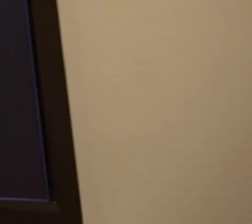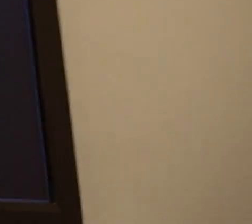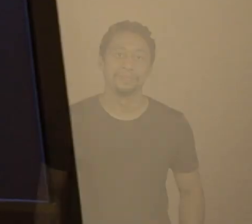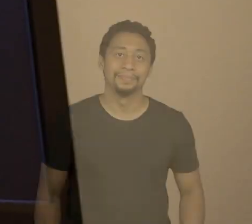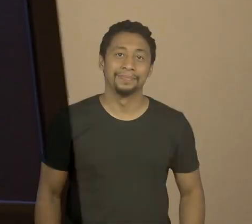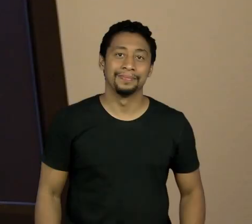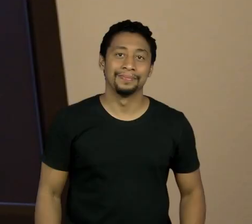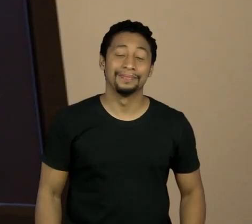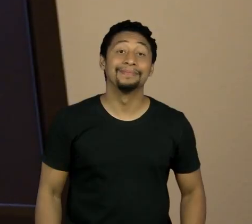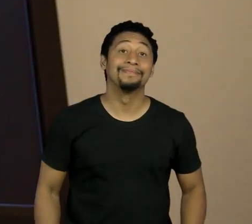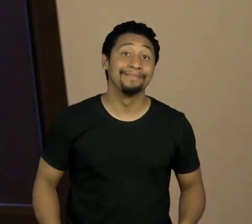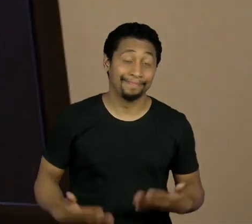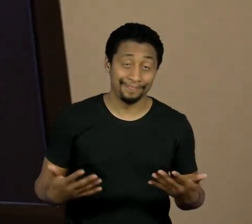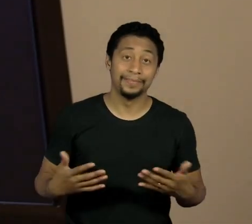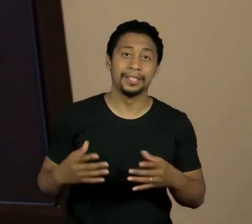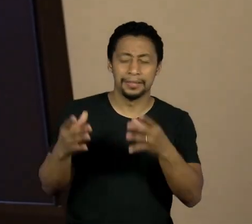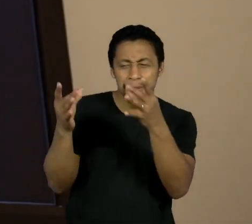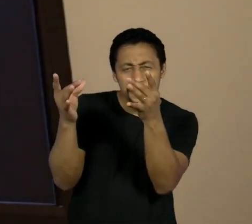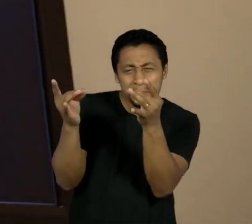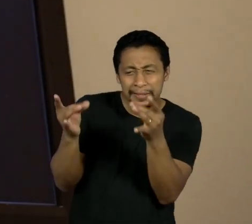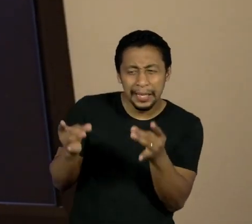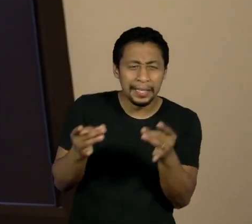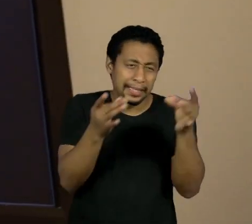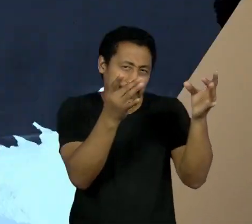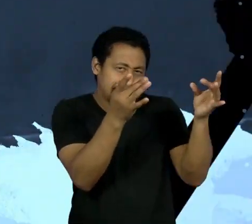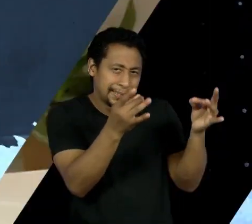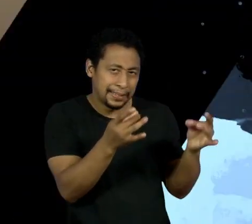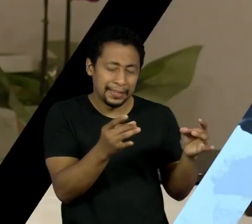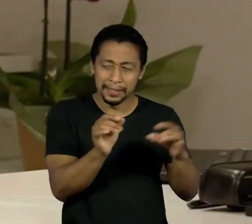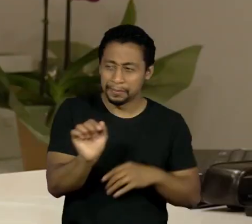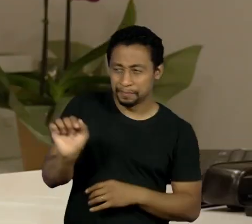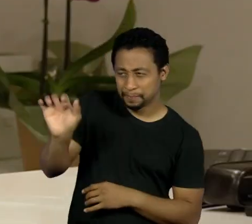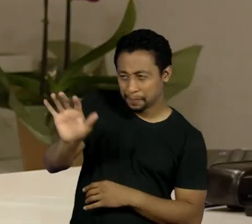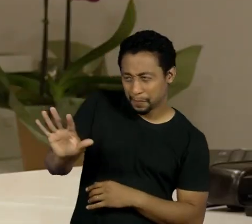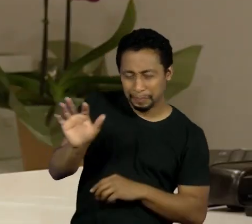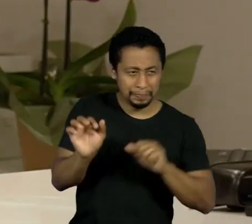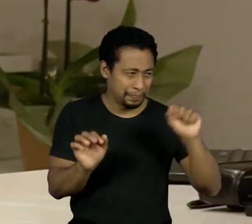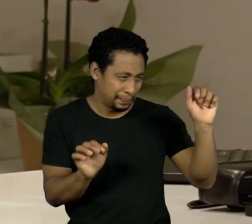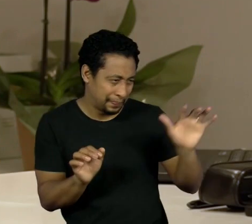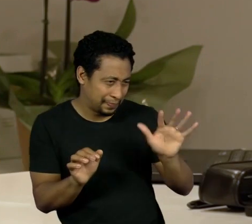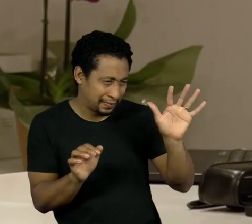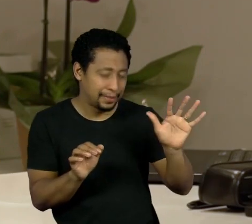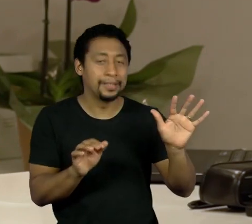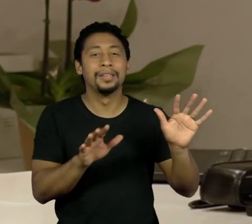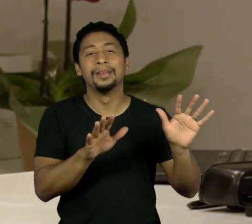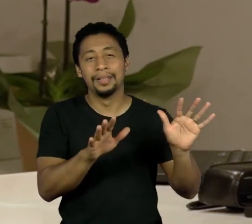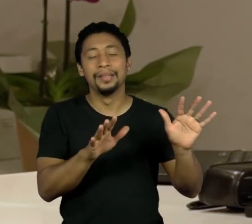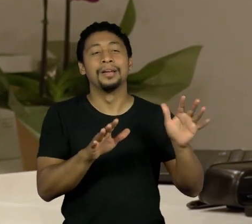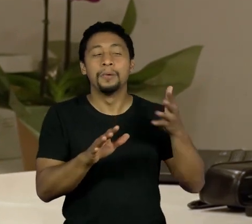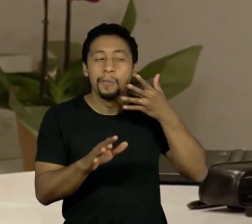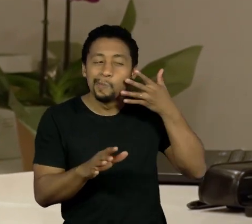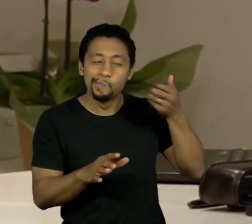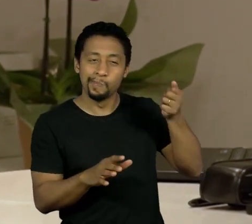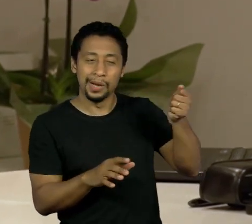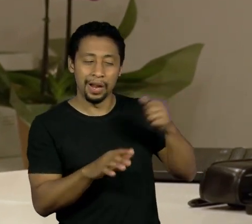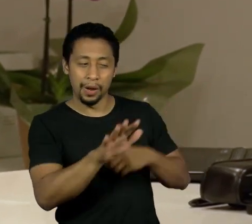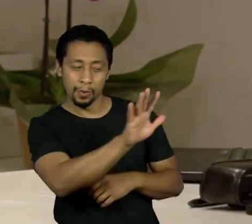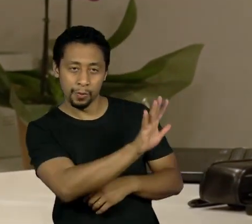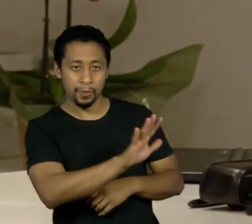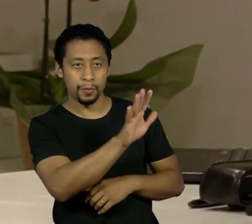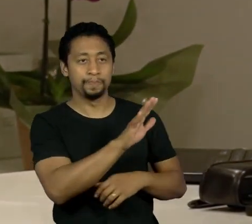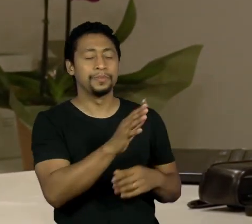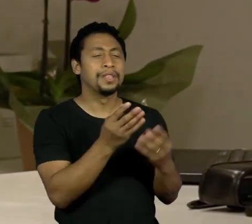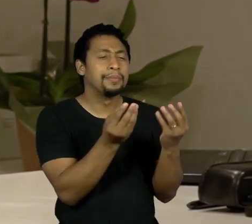As particularidades que a gente vê que pode diferenciar esses dois fototipos, né, é que a pele branca ela tem